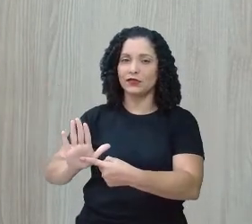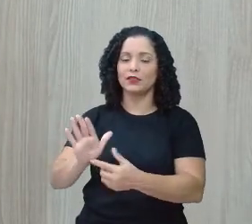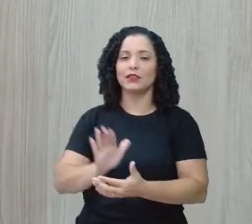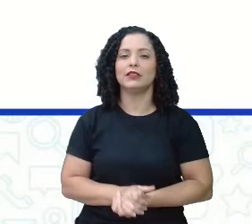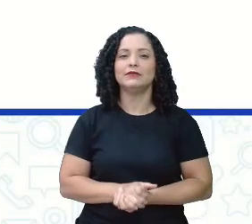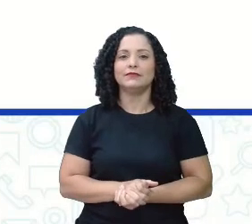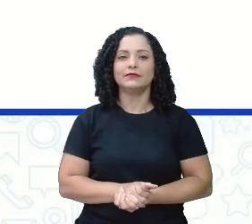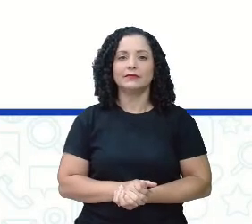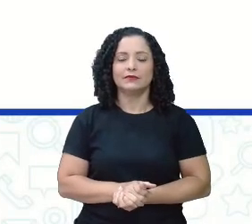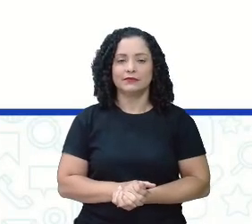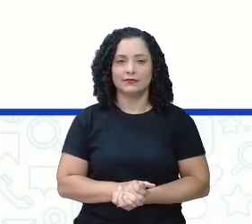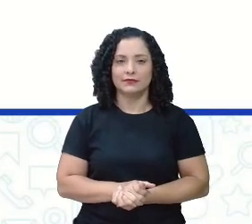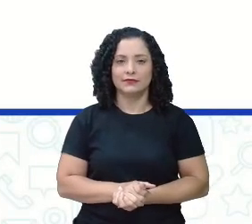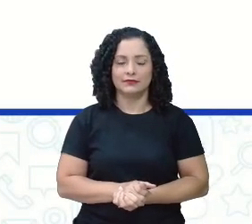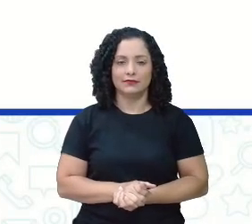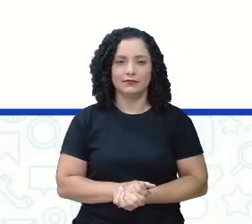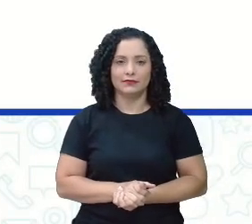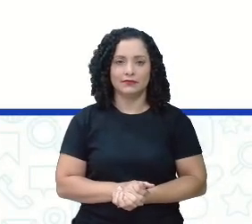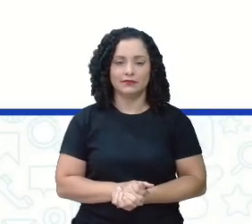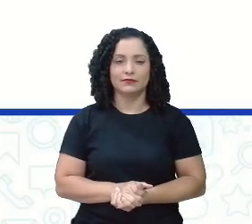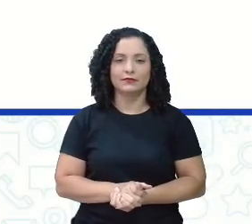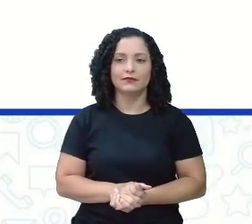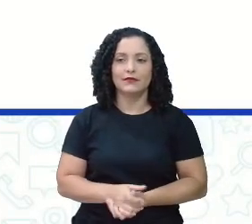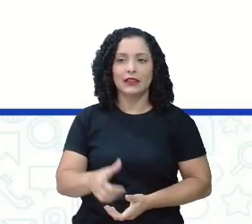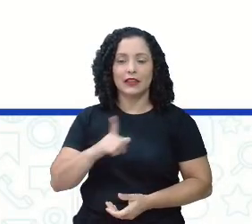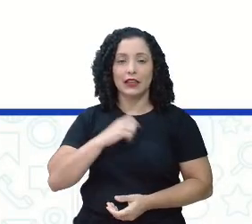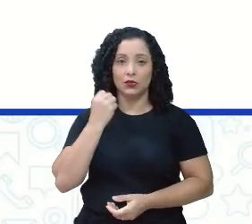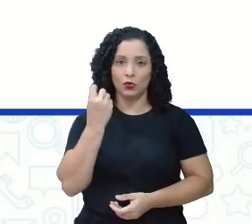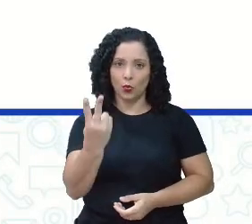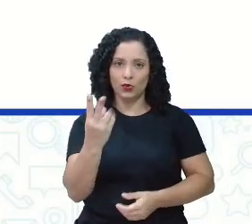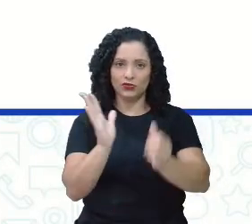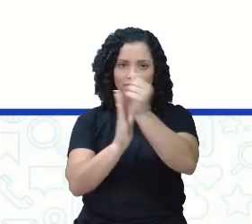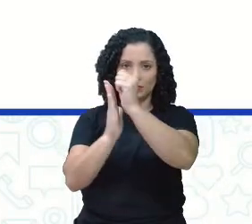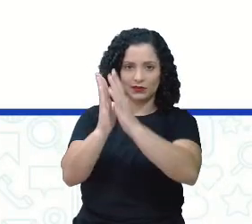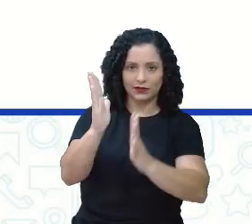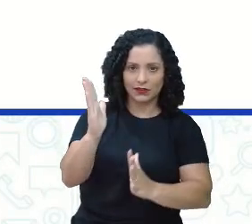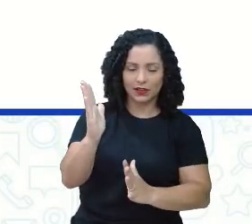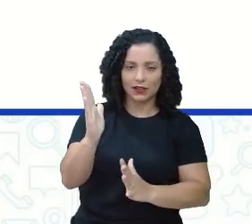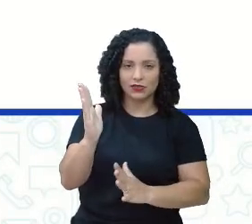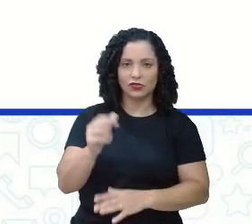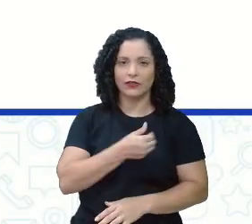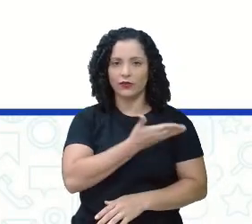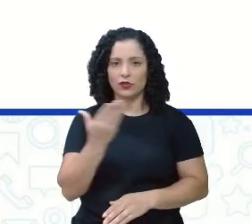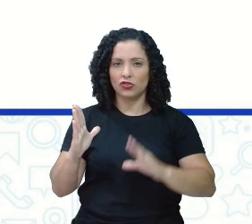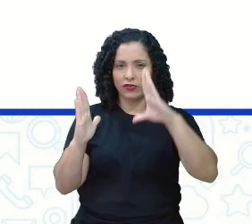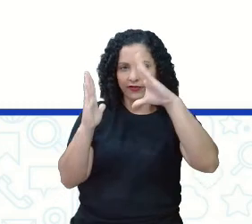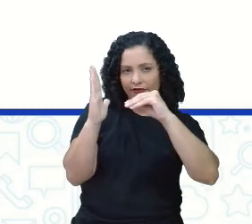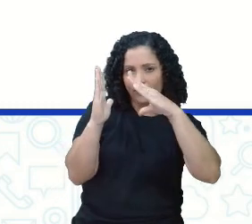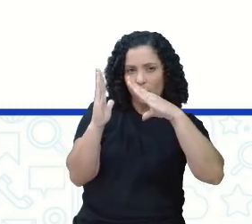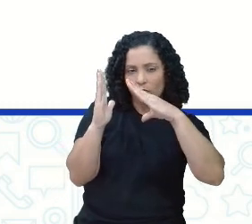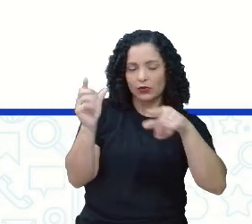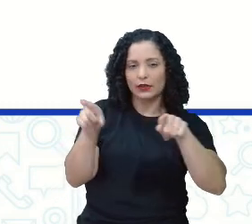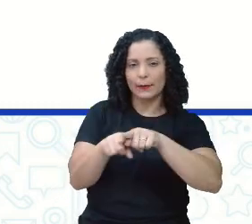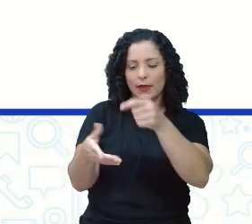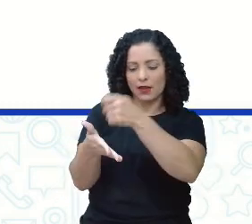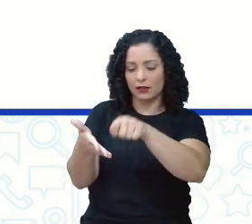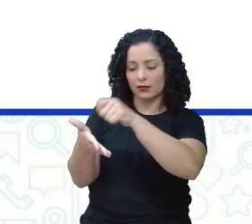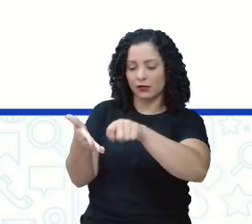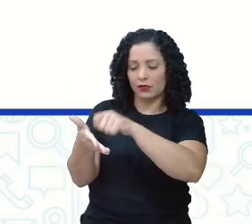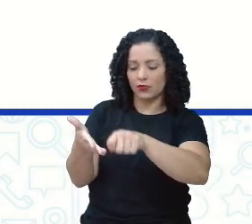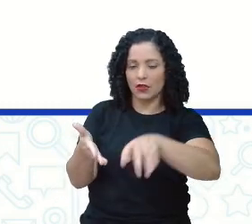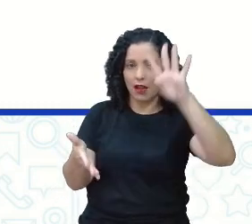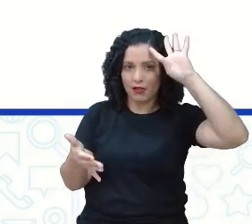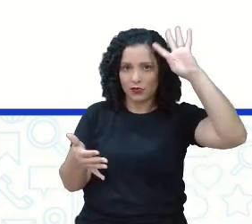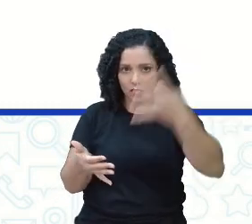a tela aí cheia, tá? Eu vou colocar 2 probleminhas aí, print, anote, tente resolver